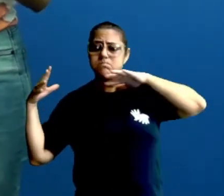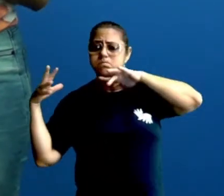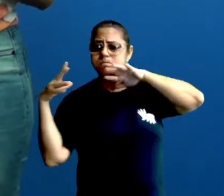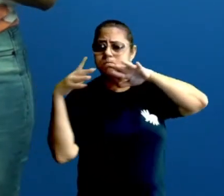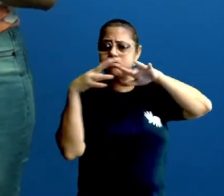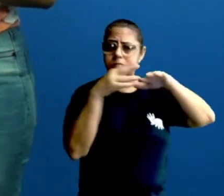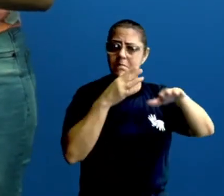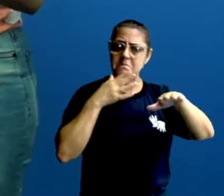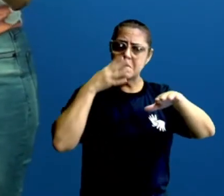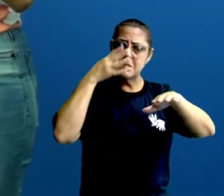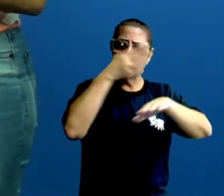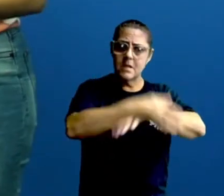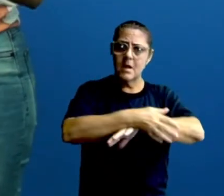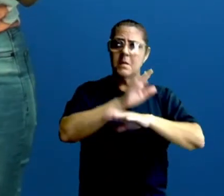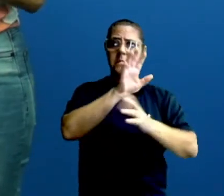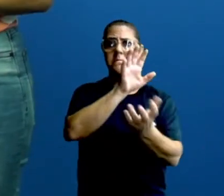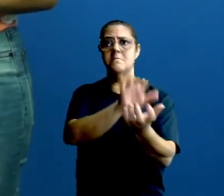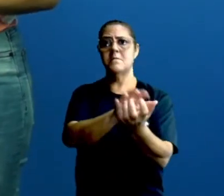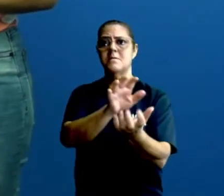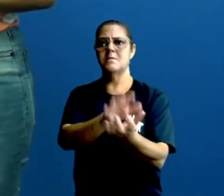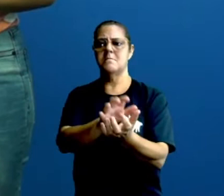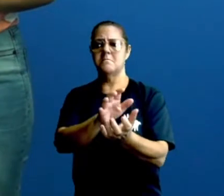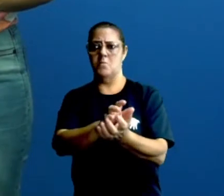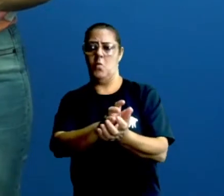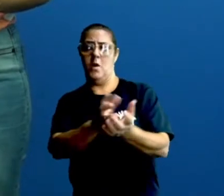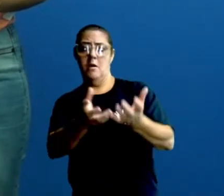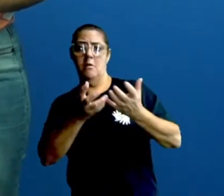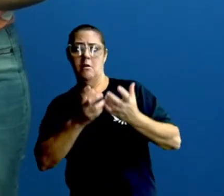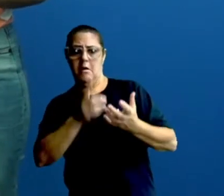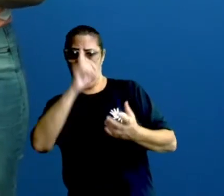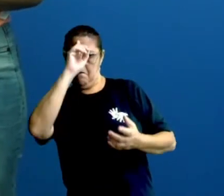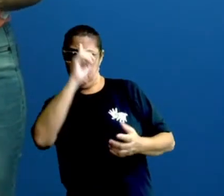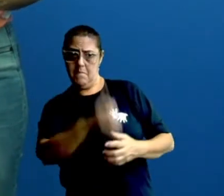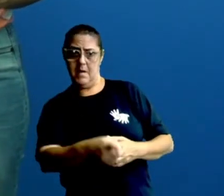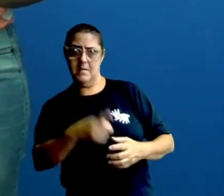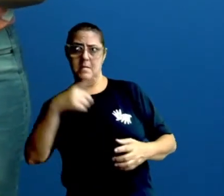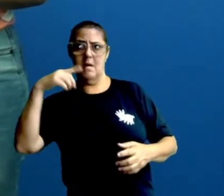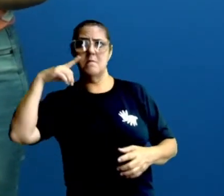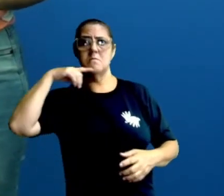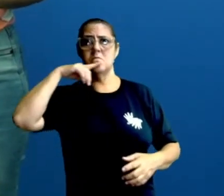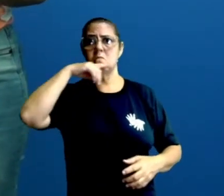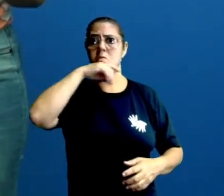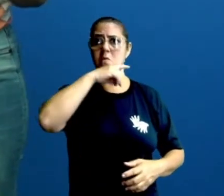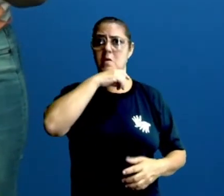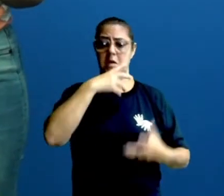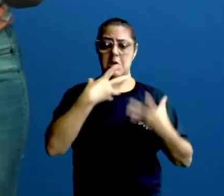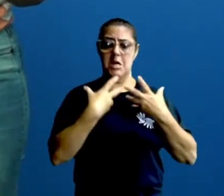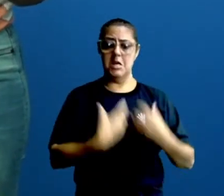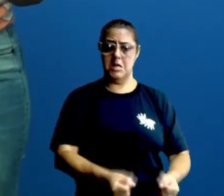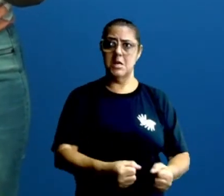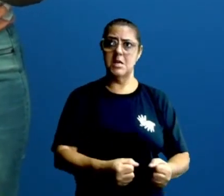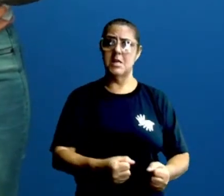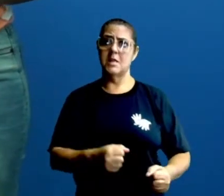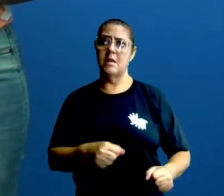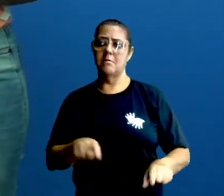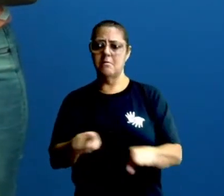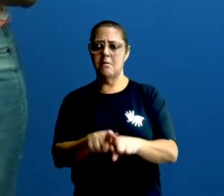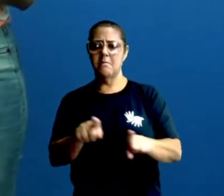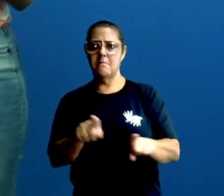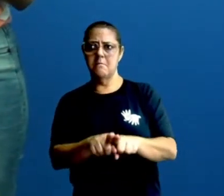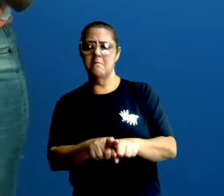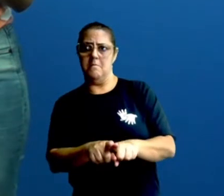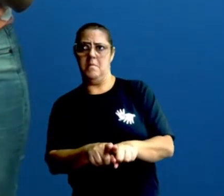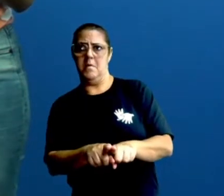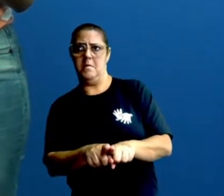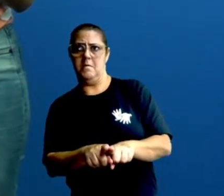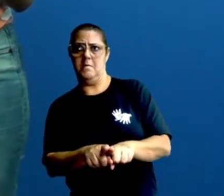invadiram o território, eles invadiram para dominar esse cultivo da cana-de-açúcar e também a sua monopolização, ou